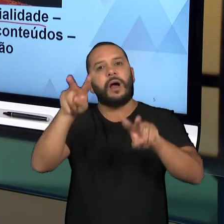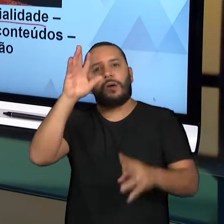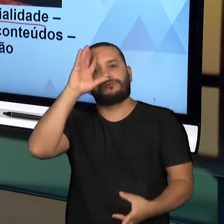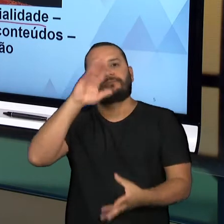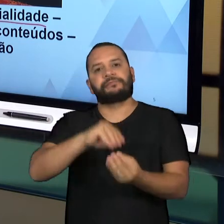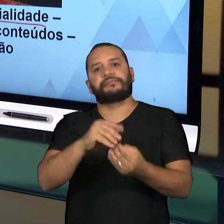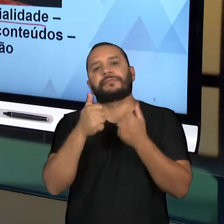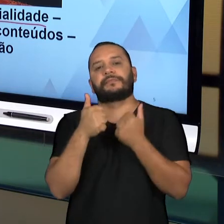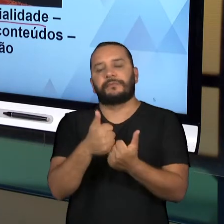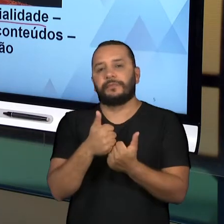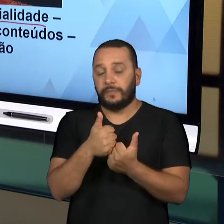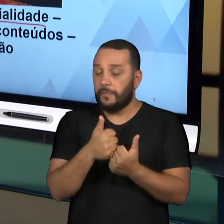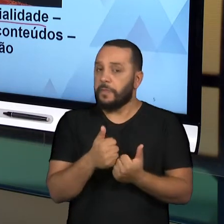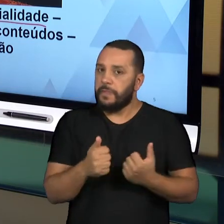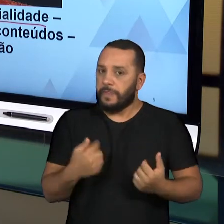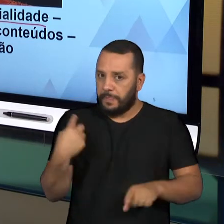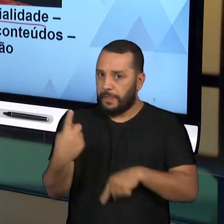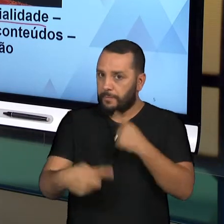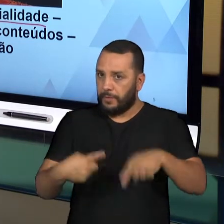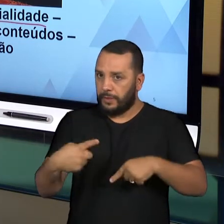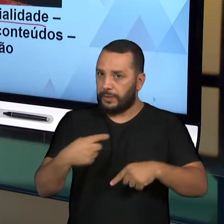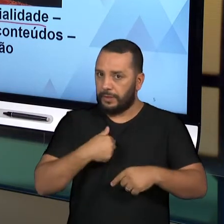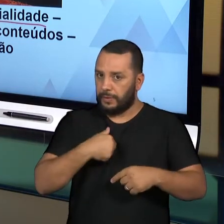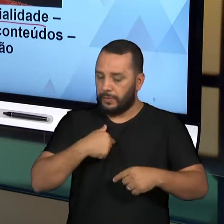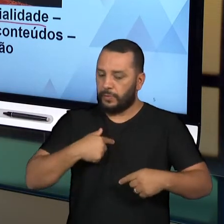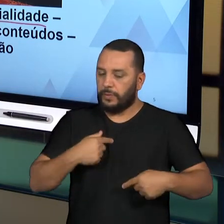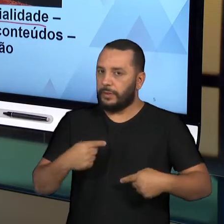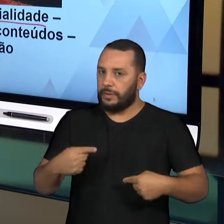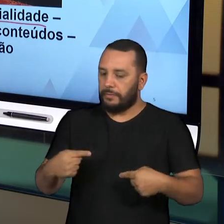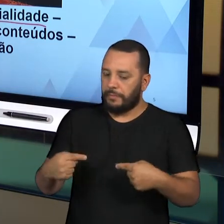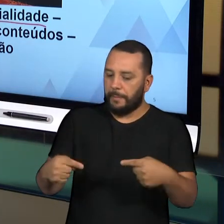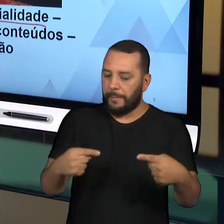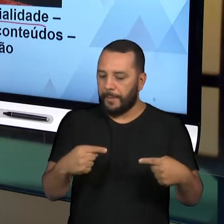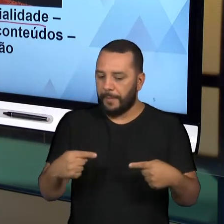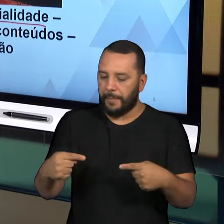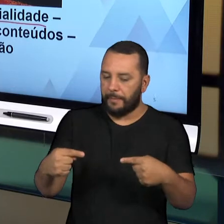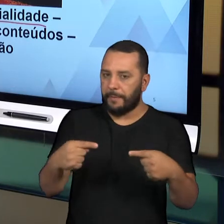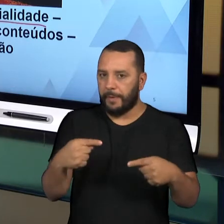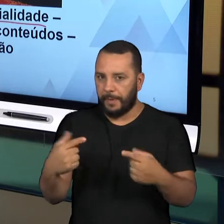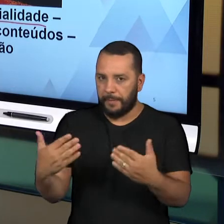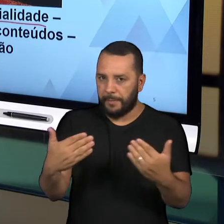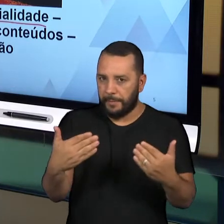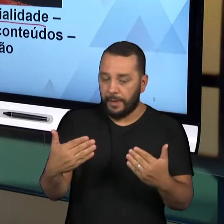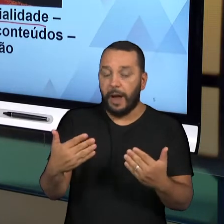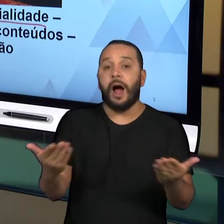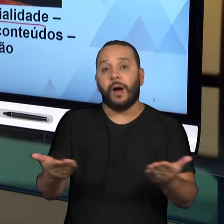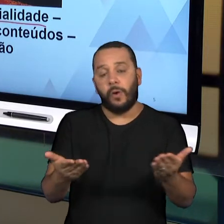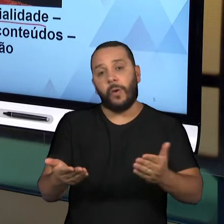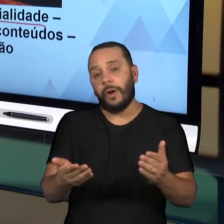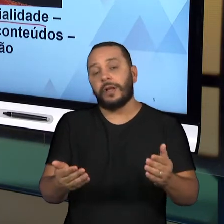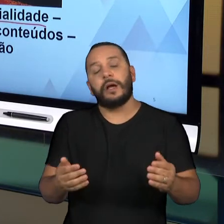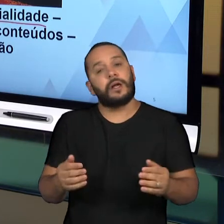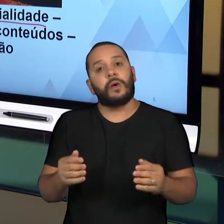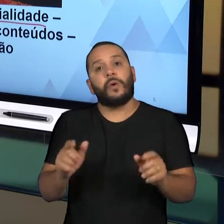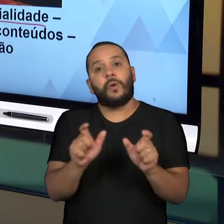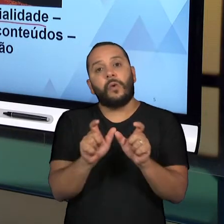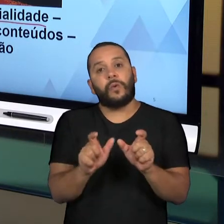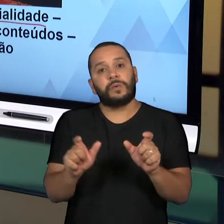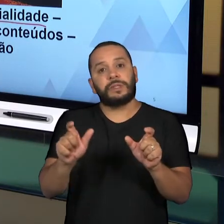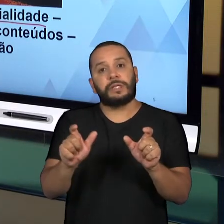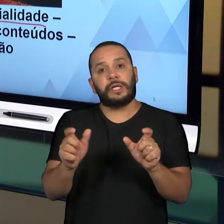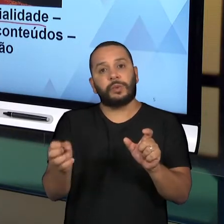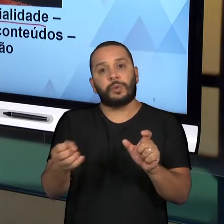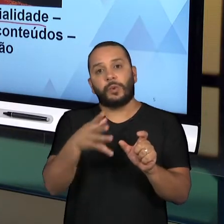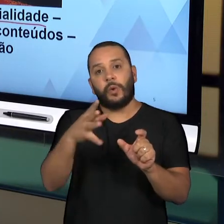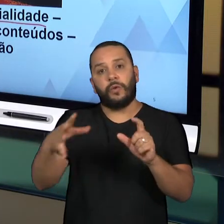ao discutir essas diferenças eu posso inserir novos conceitos né agora mesmo eu falei olha é uma